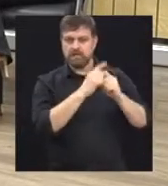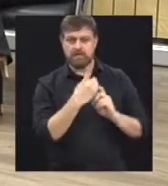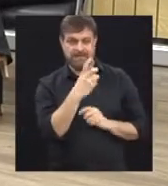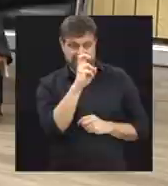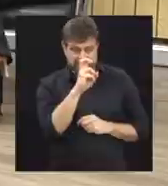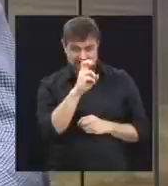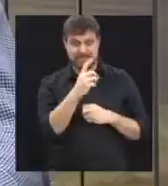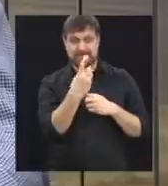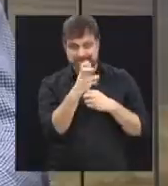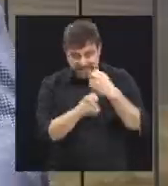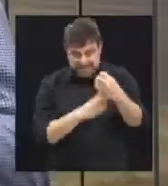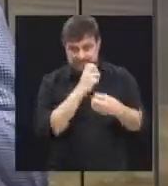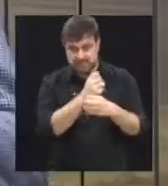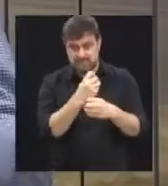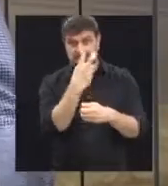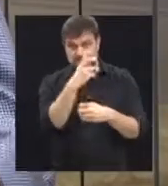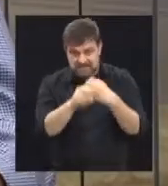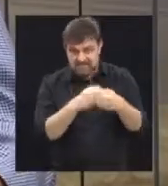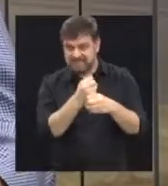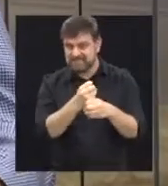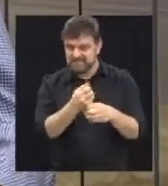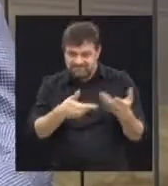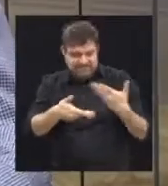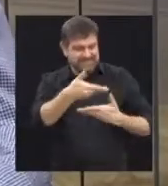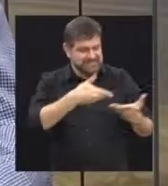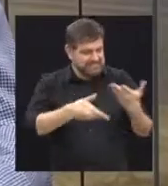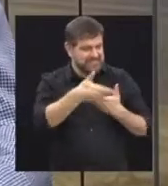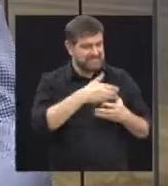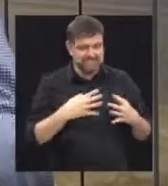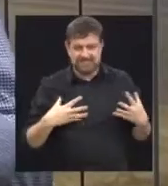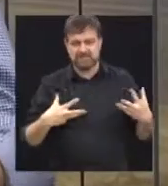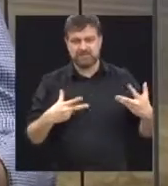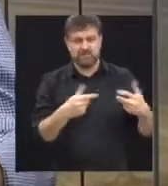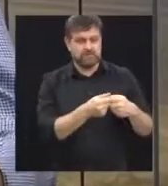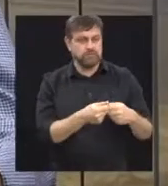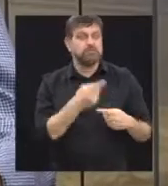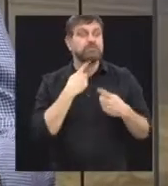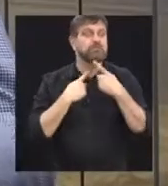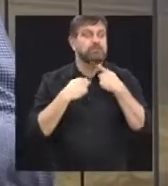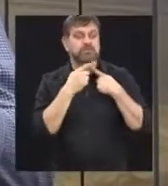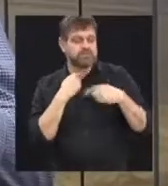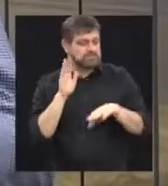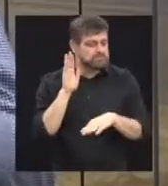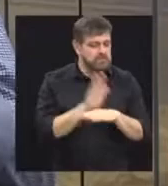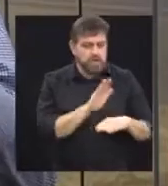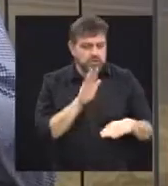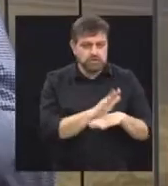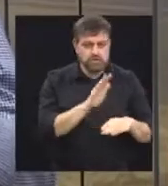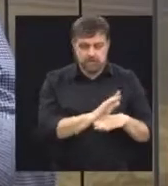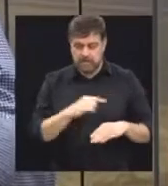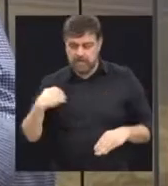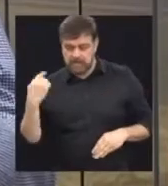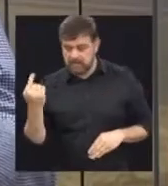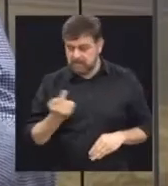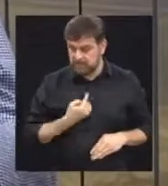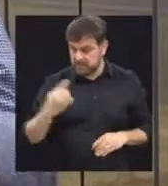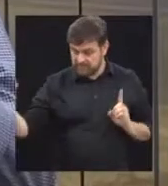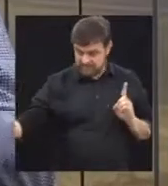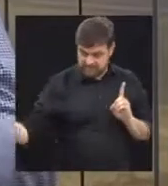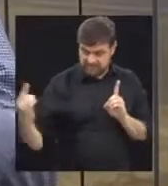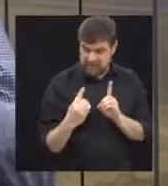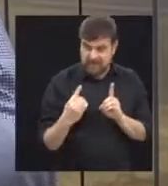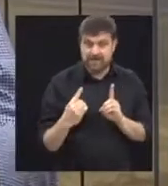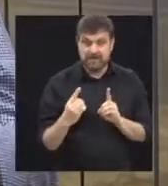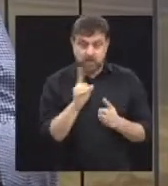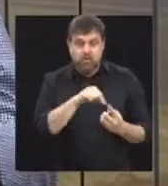faz quinzenalmente, são reuniões de confraternização, todo mundo querendo ajudar e todas as pessoas que nós nos aproximamos